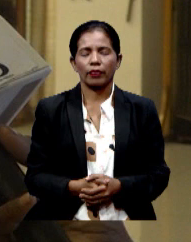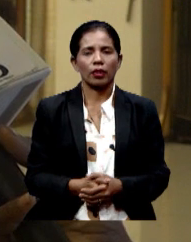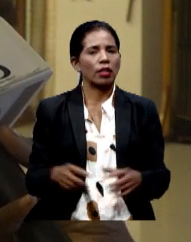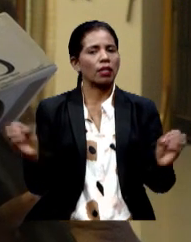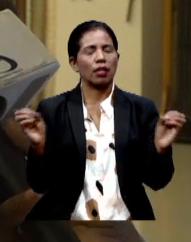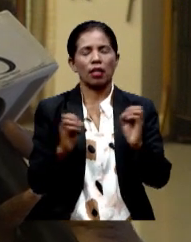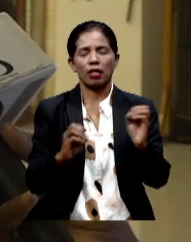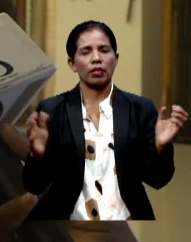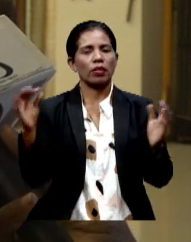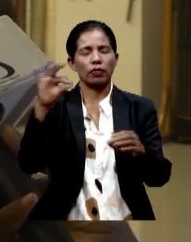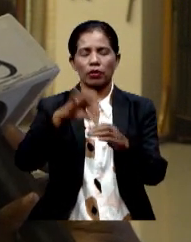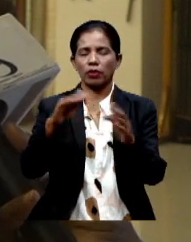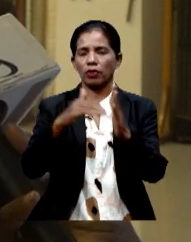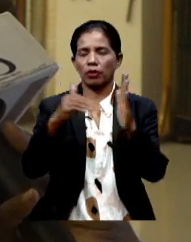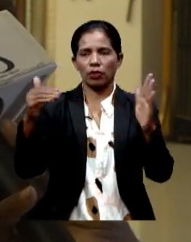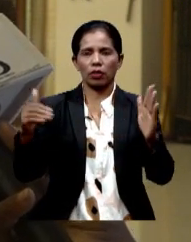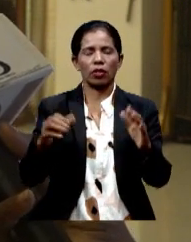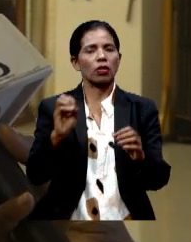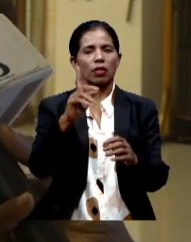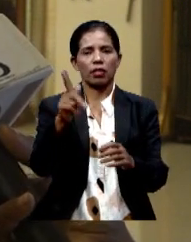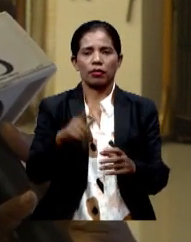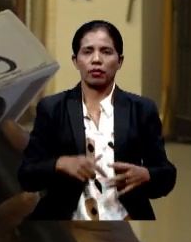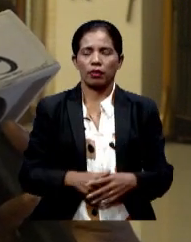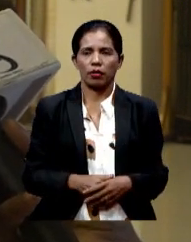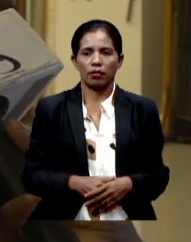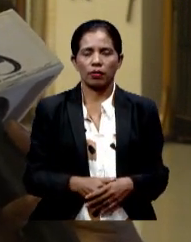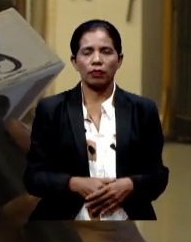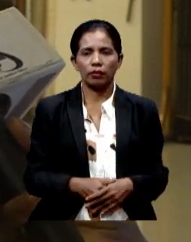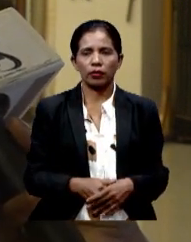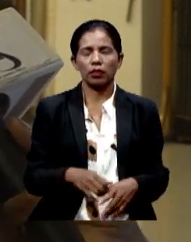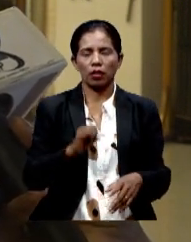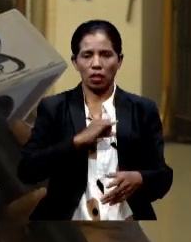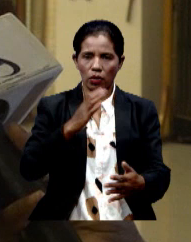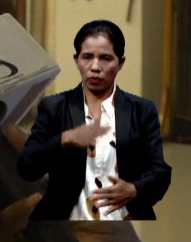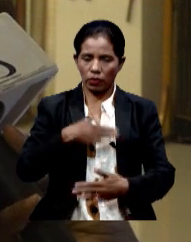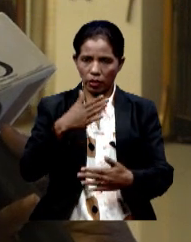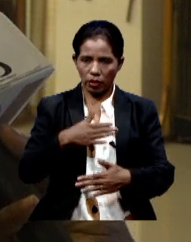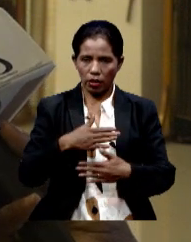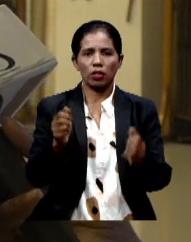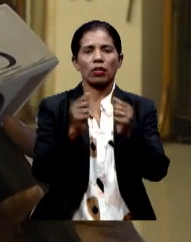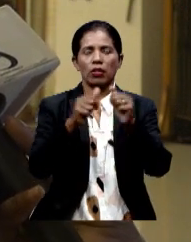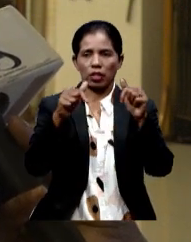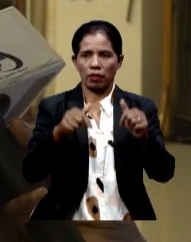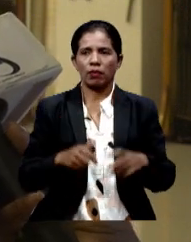voto contra, abstenção, é normal. Portanto, ao contente eu ainda não é.